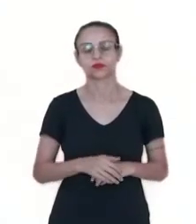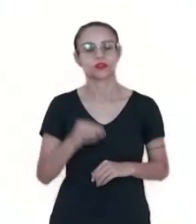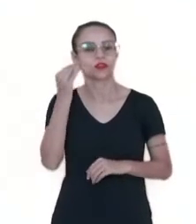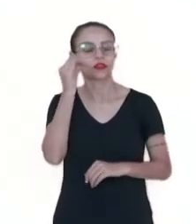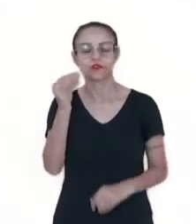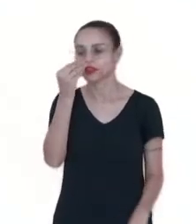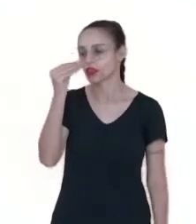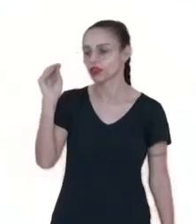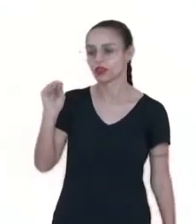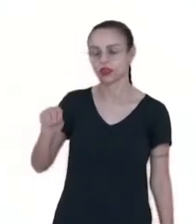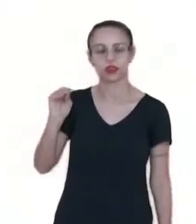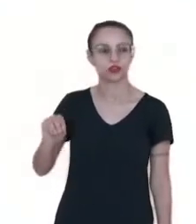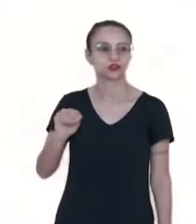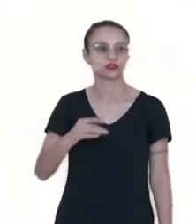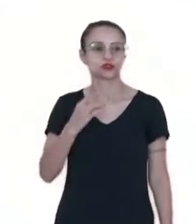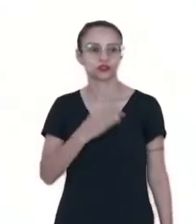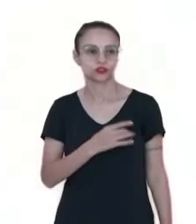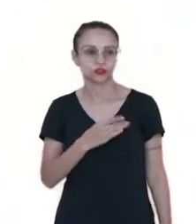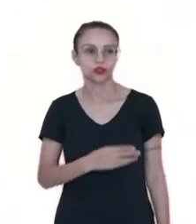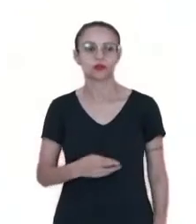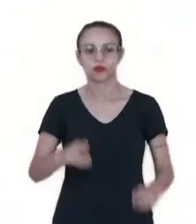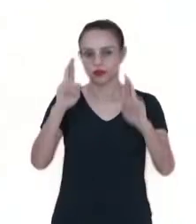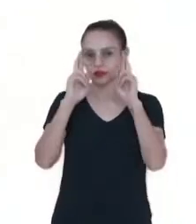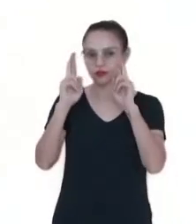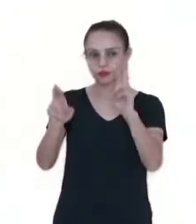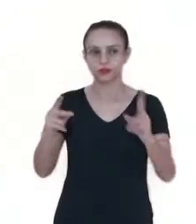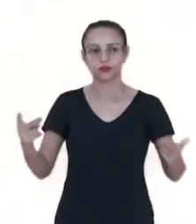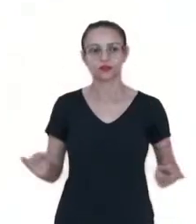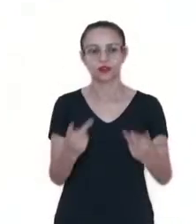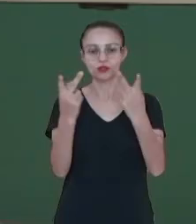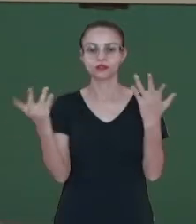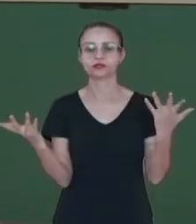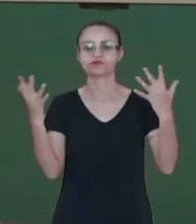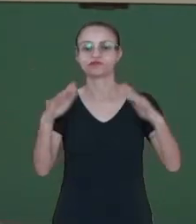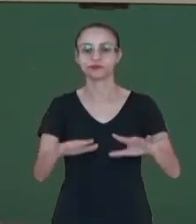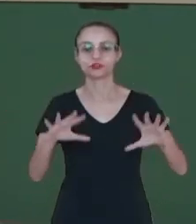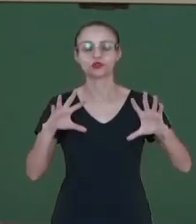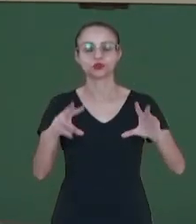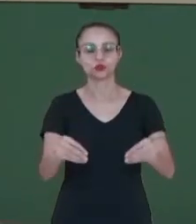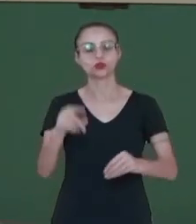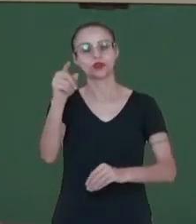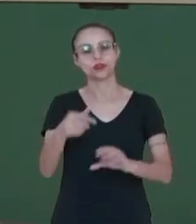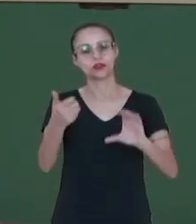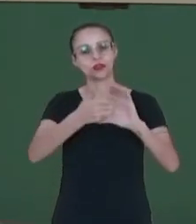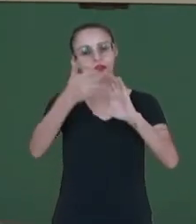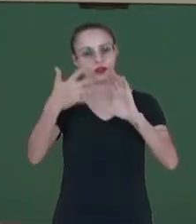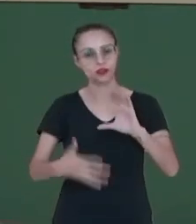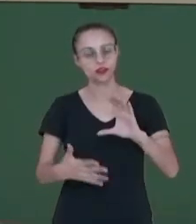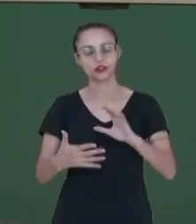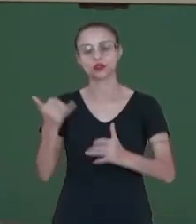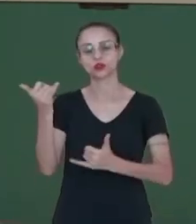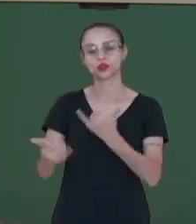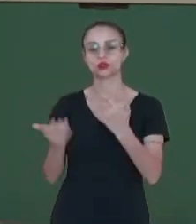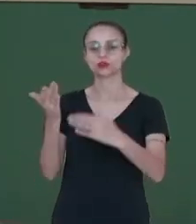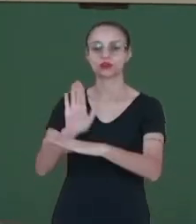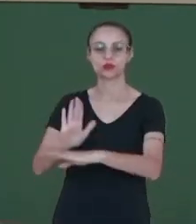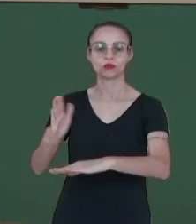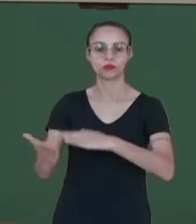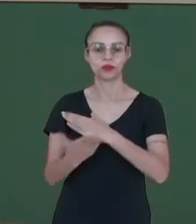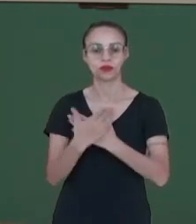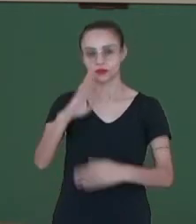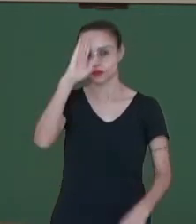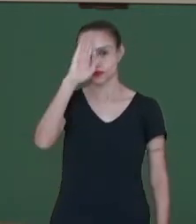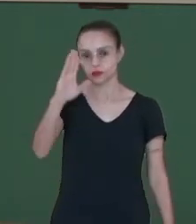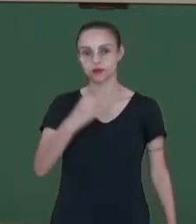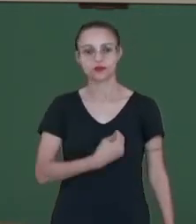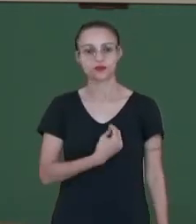rejeição, respeito, valorização e integração. E são características dos jogos cooperativos, né? Principalmente aprender a